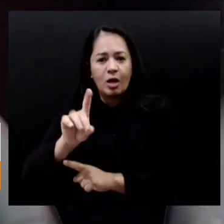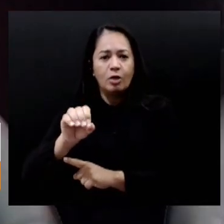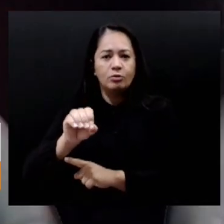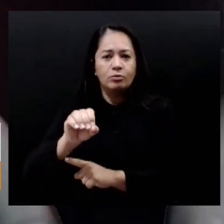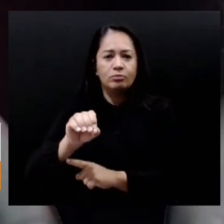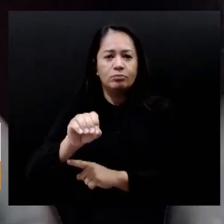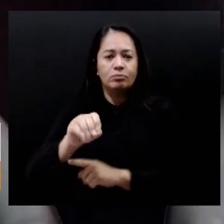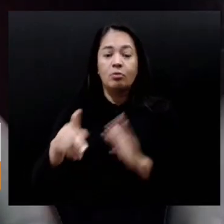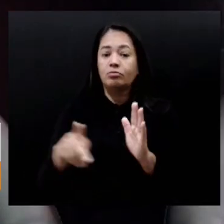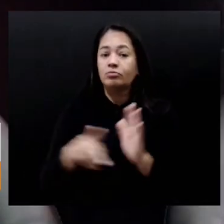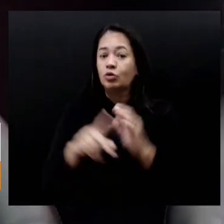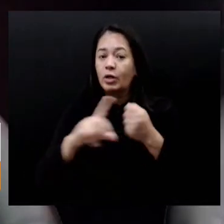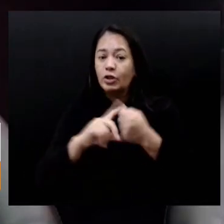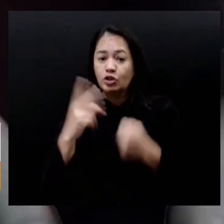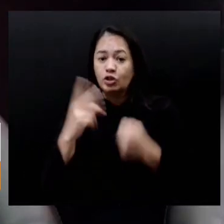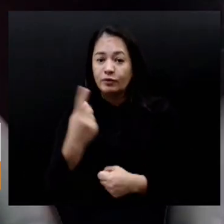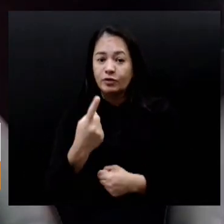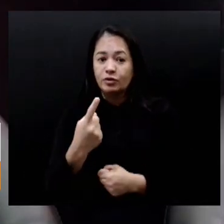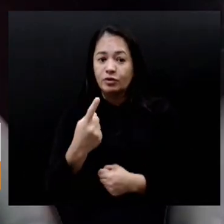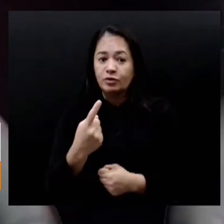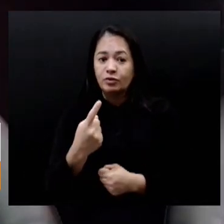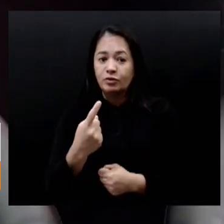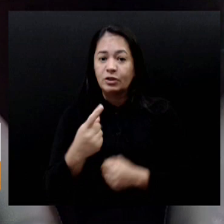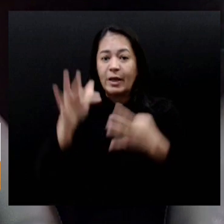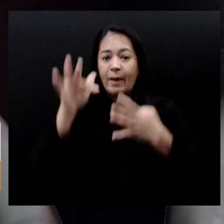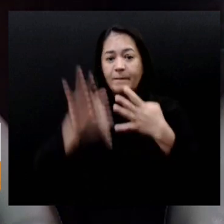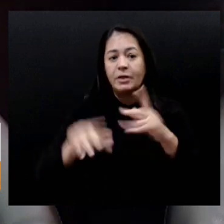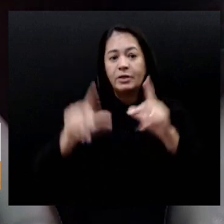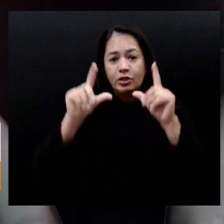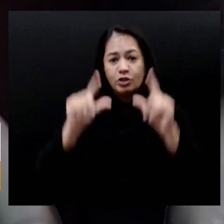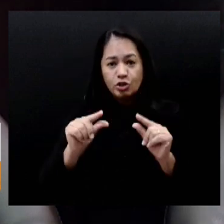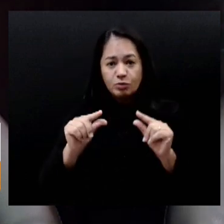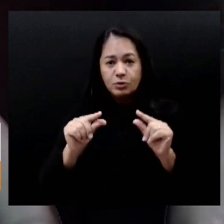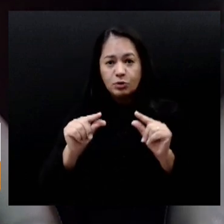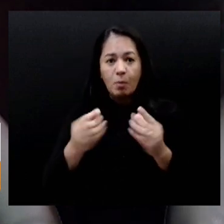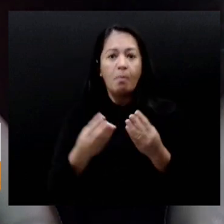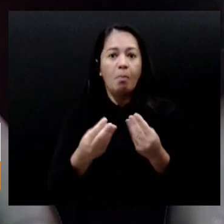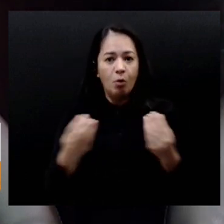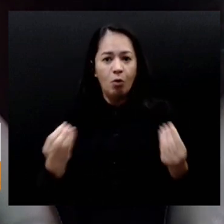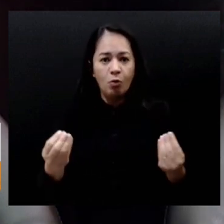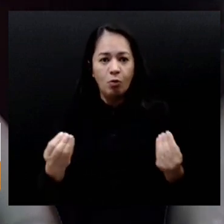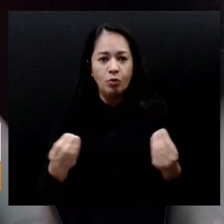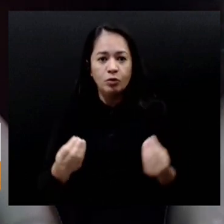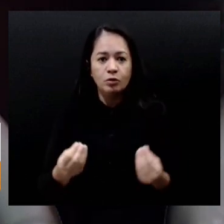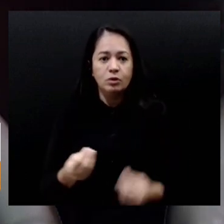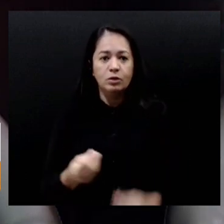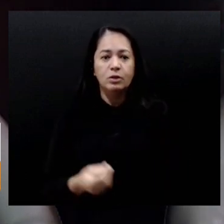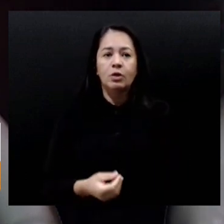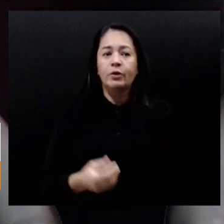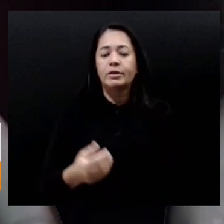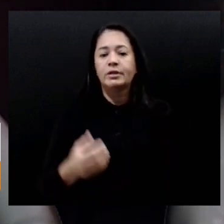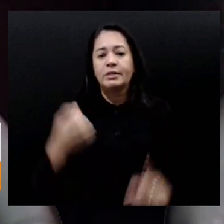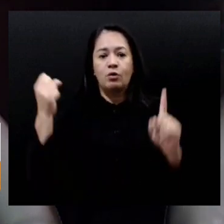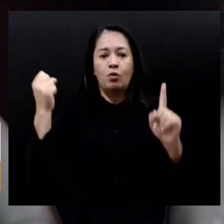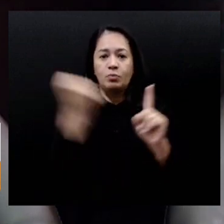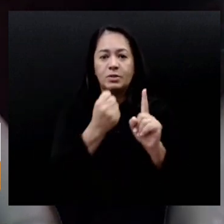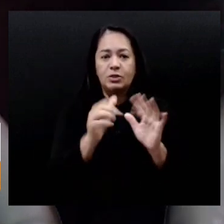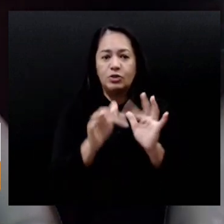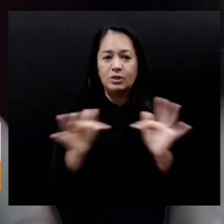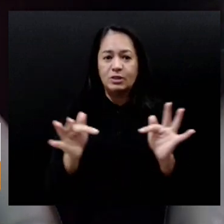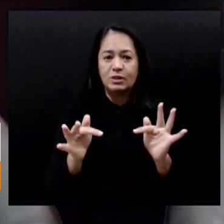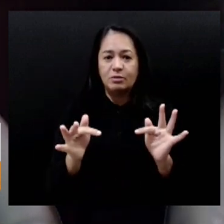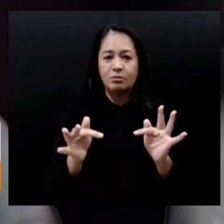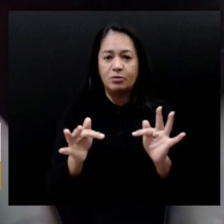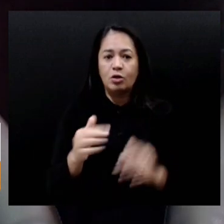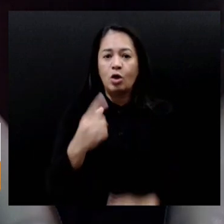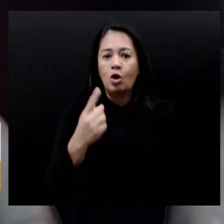vai diminuir a pena de 1/6 a 1/3. É uma diminuição grande. Se a gente considerar que um homicídio simples é de 6 a 20, diminuir 1/3 cai para 4